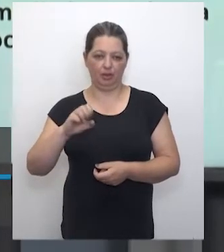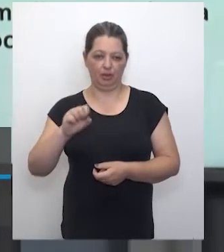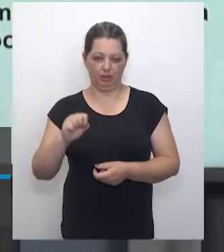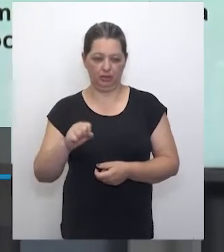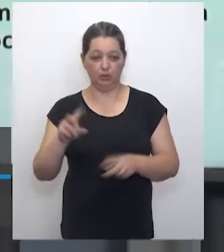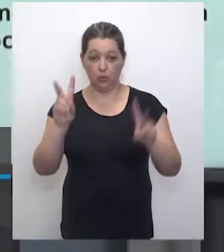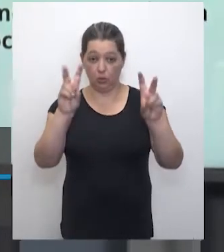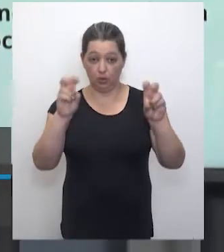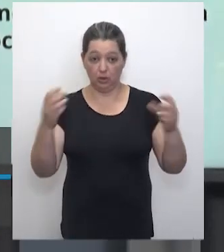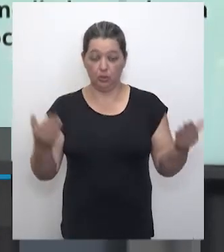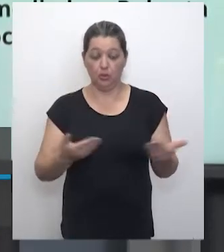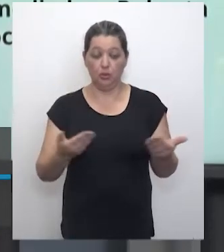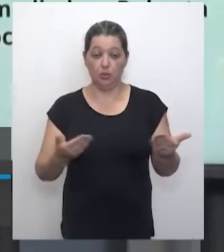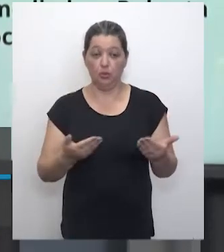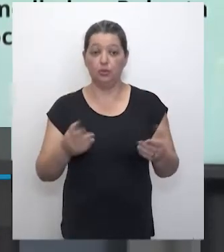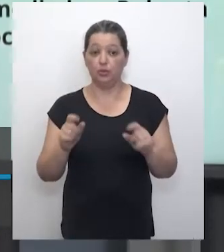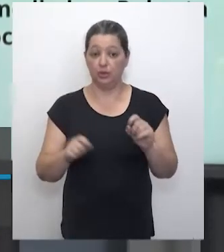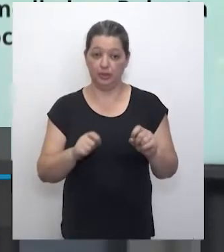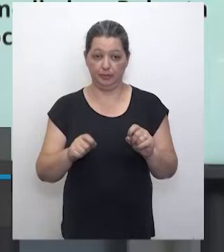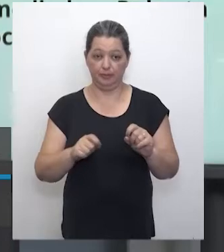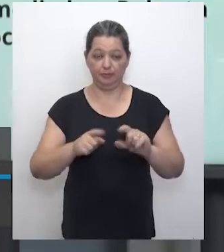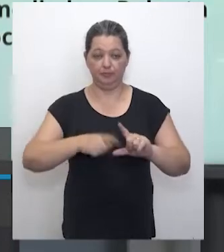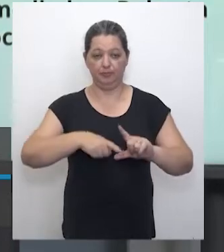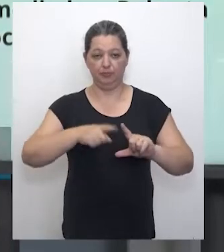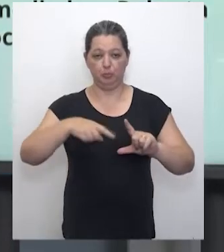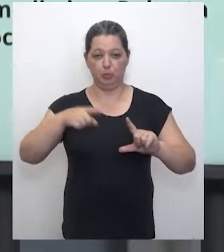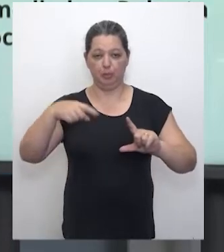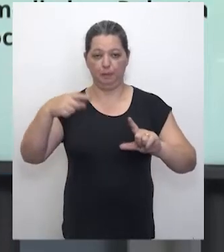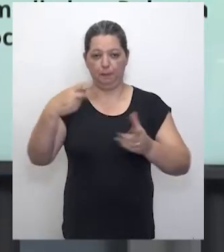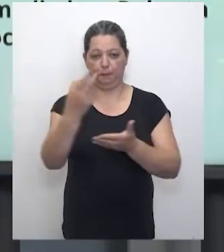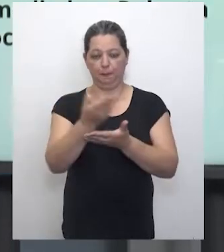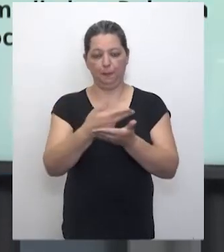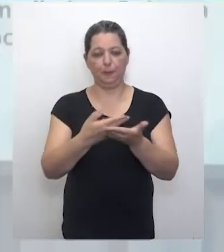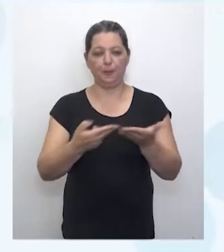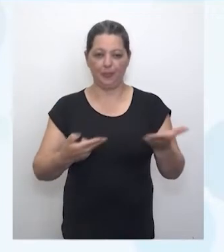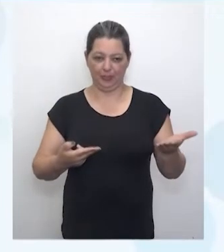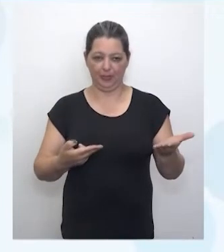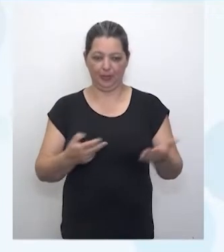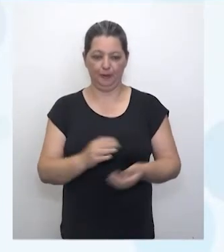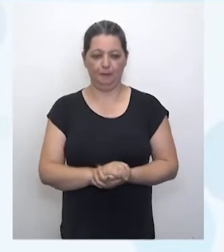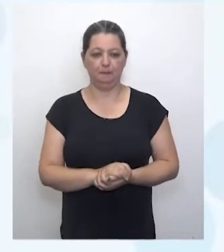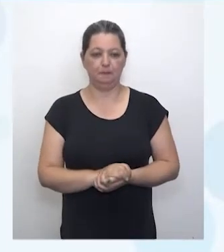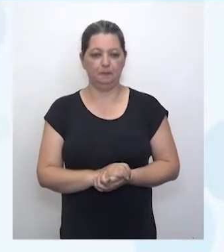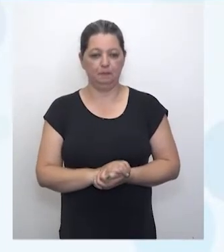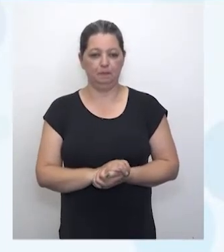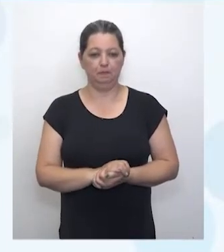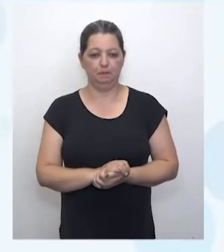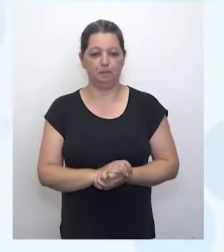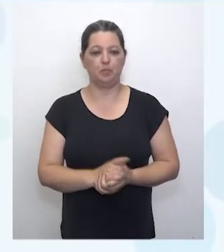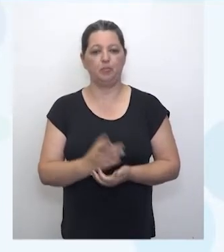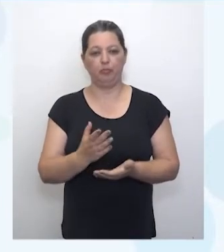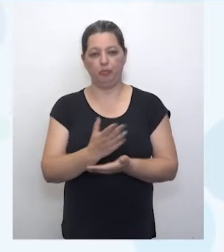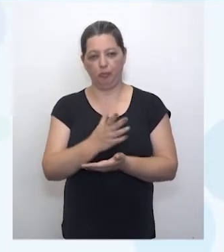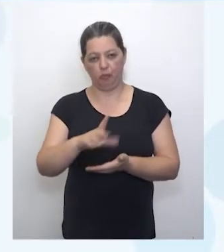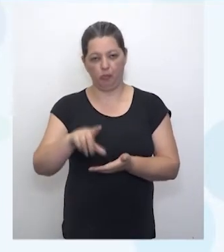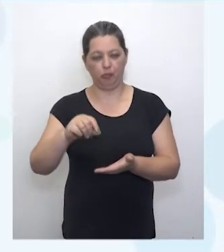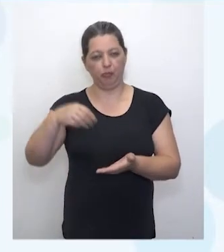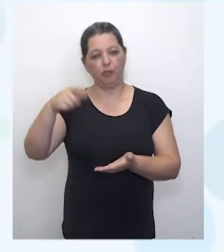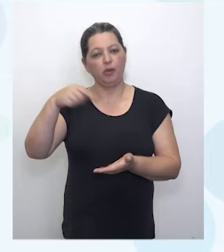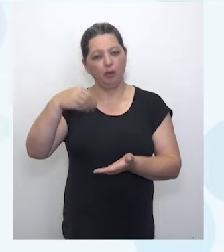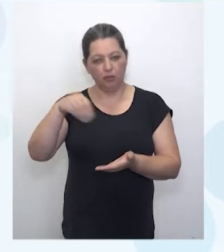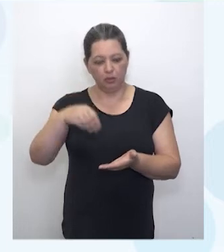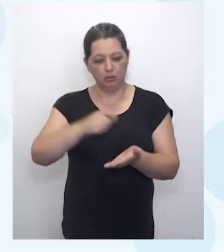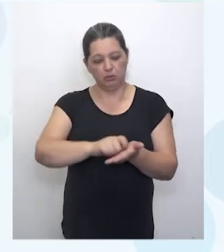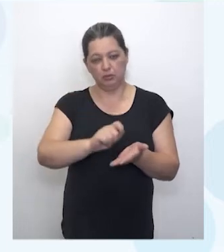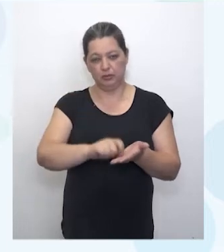da nossa aula hoje são gráficos pictóricos. Então, separe folhas para você fazer as